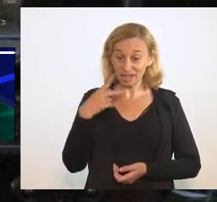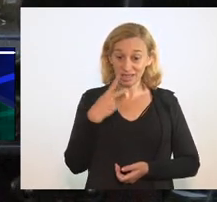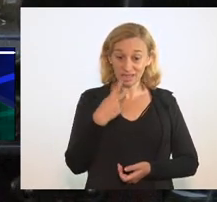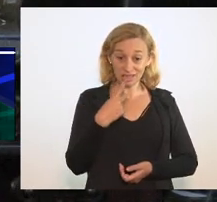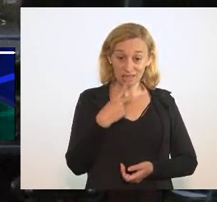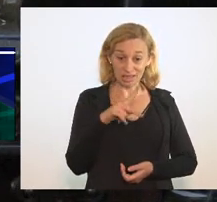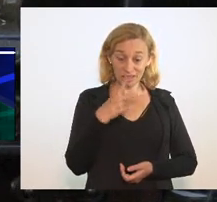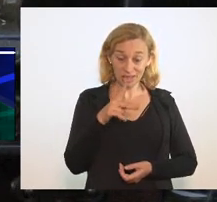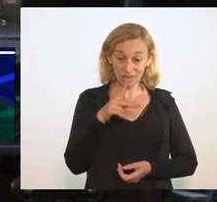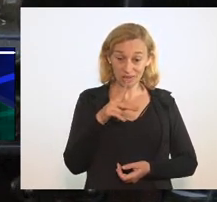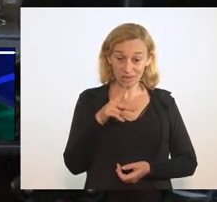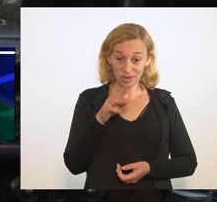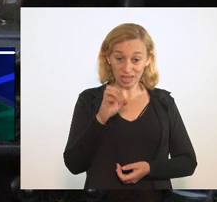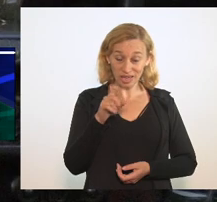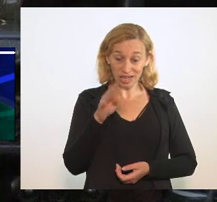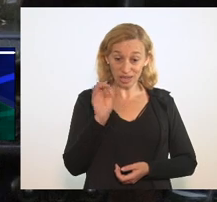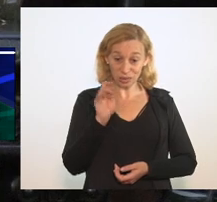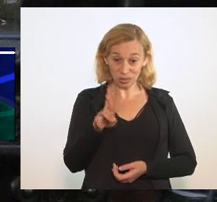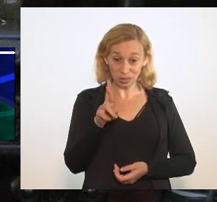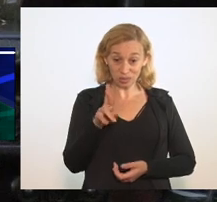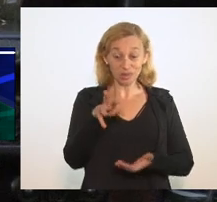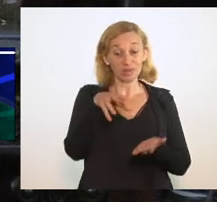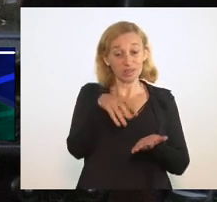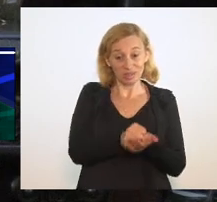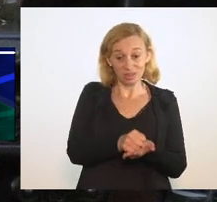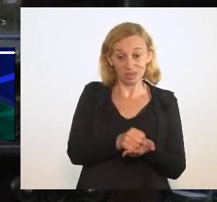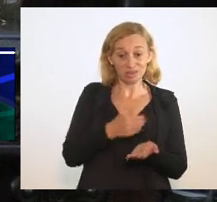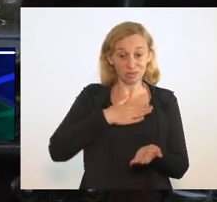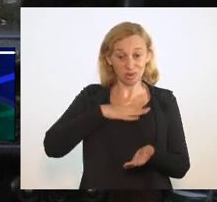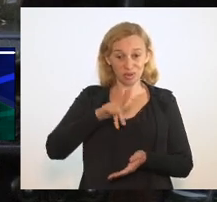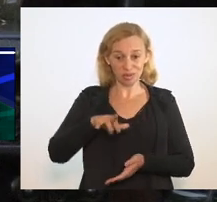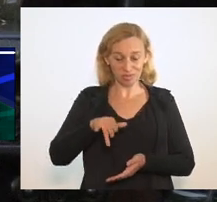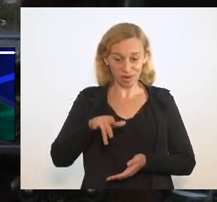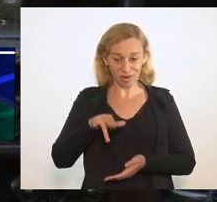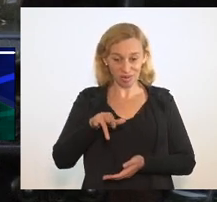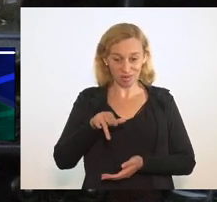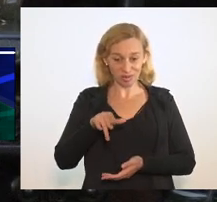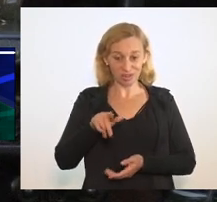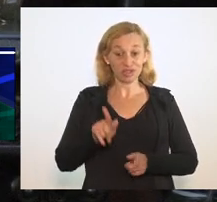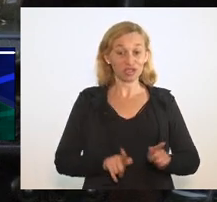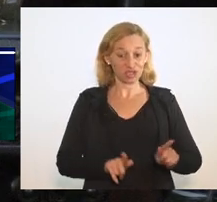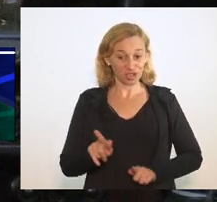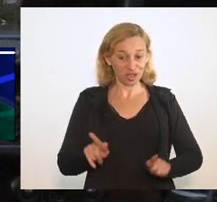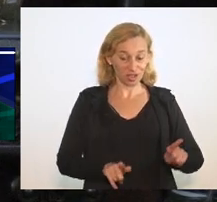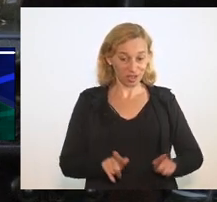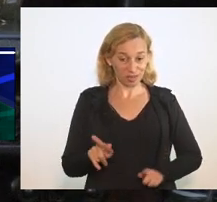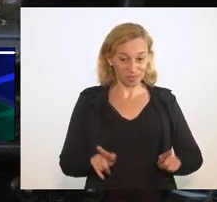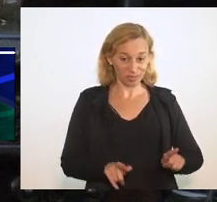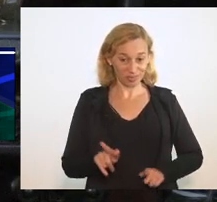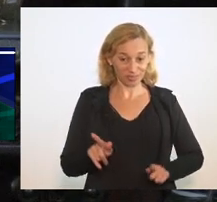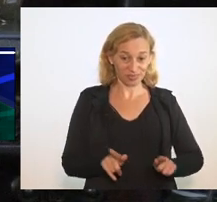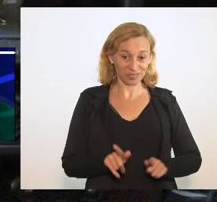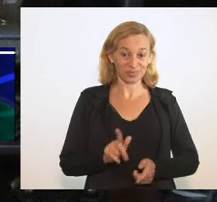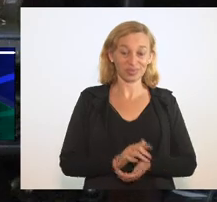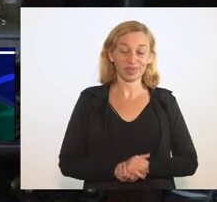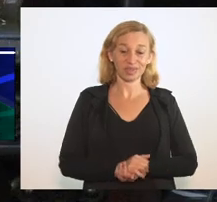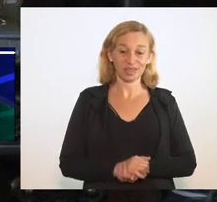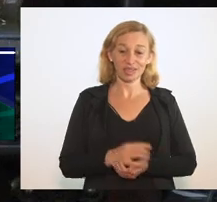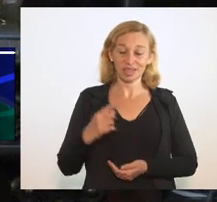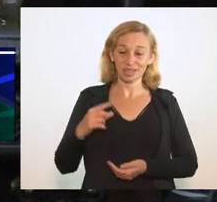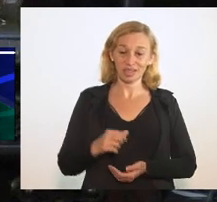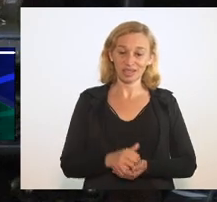Então, aqui fazer um registro que o meu irmão gêmeo era eleitor do deputado Carlos Mink, e depois ele passou